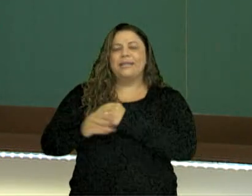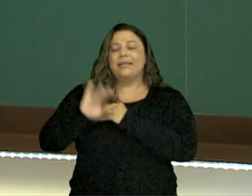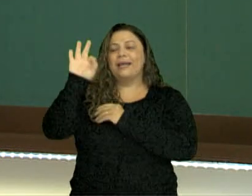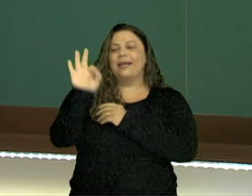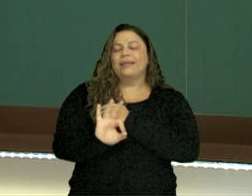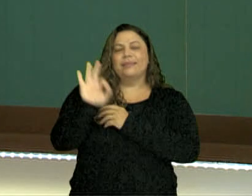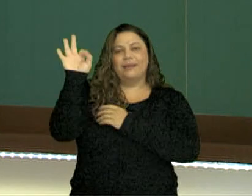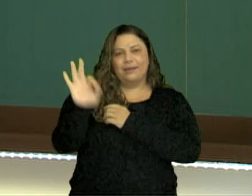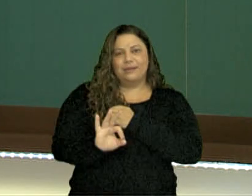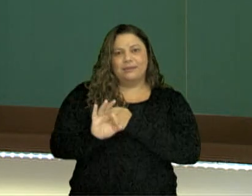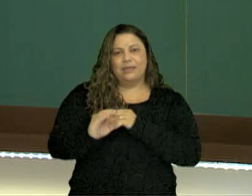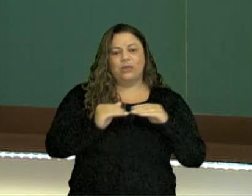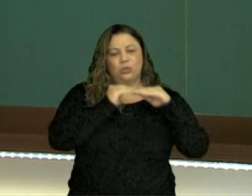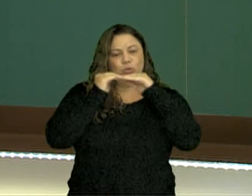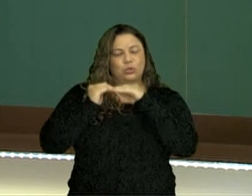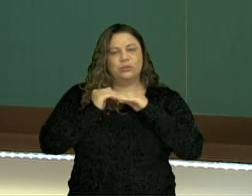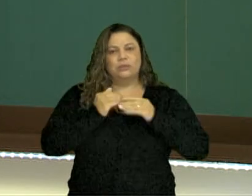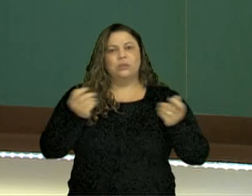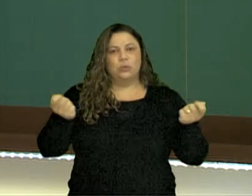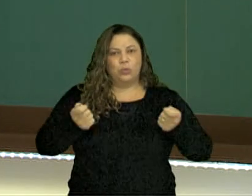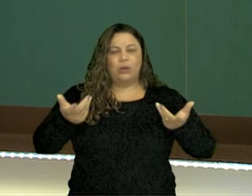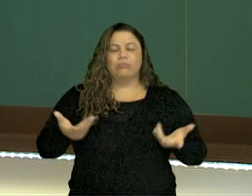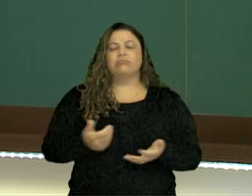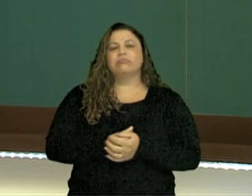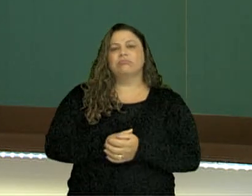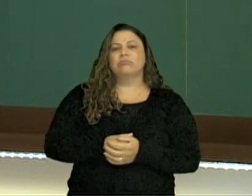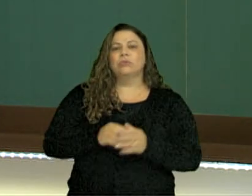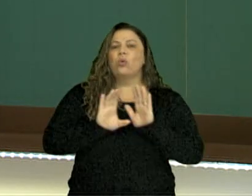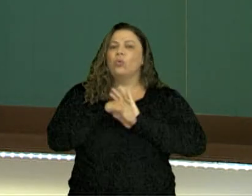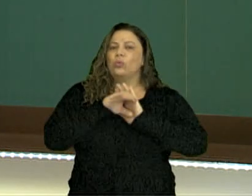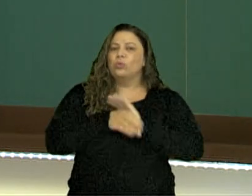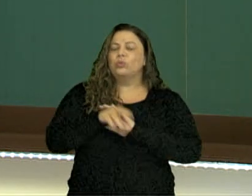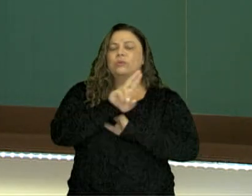taxas equivalentes. Falamos o conceito da taxa